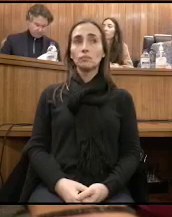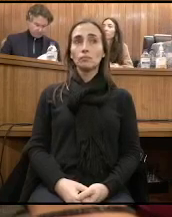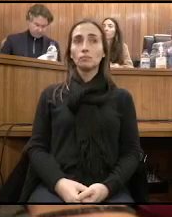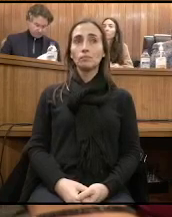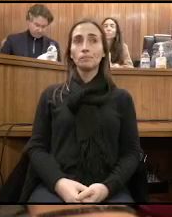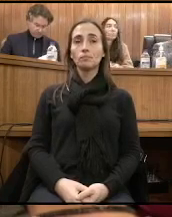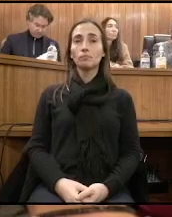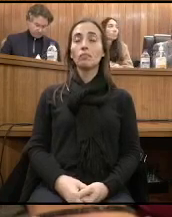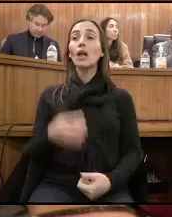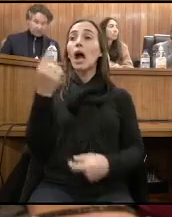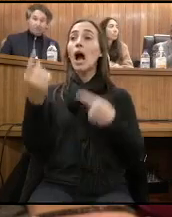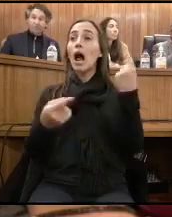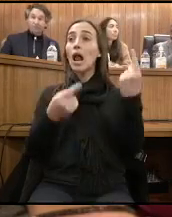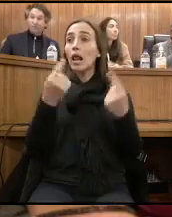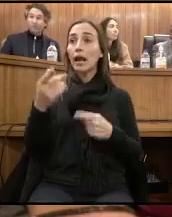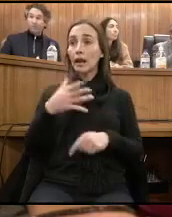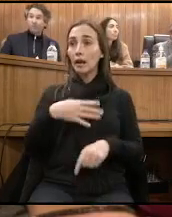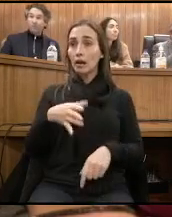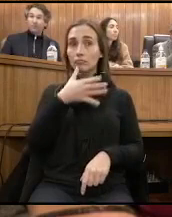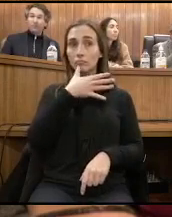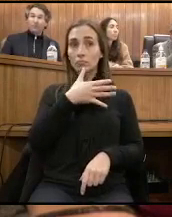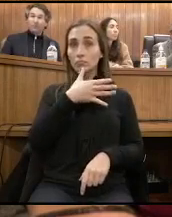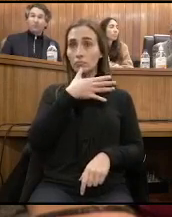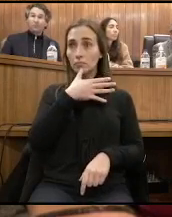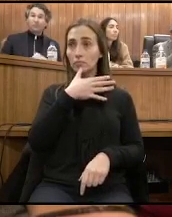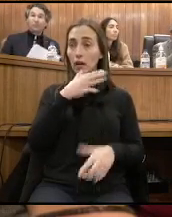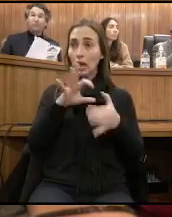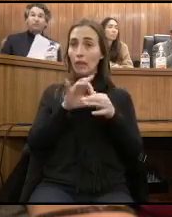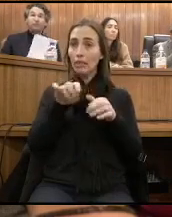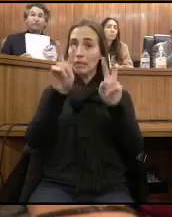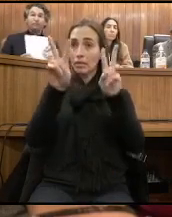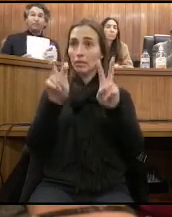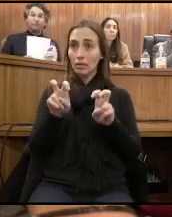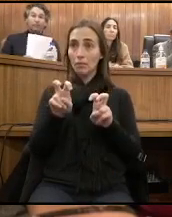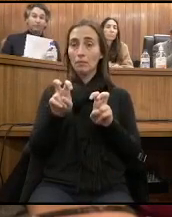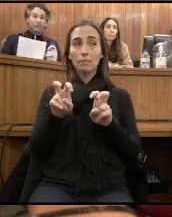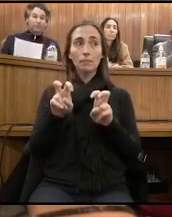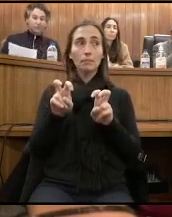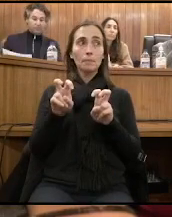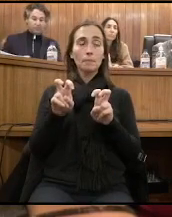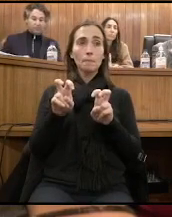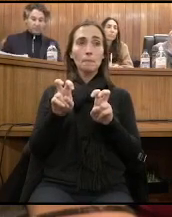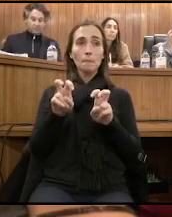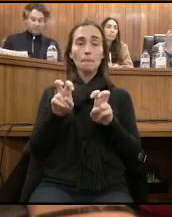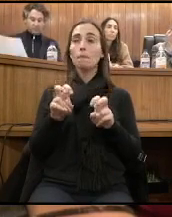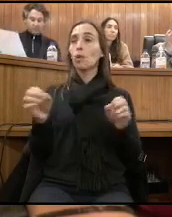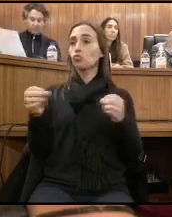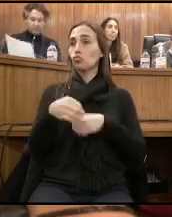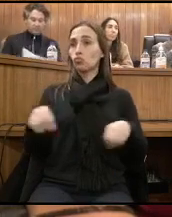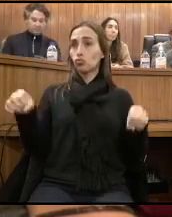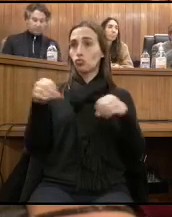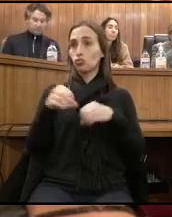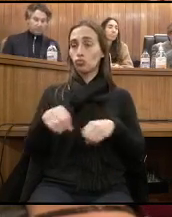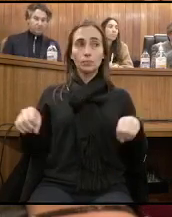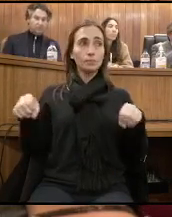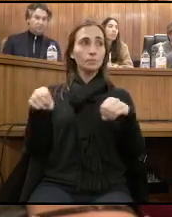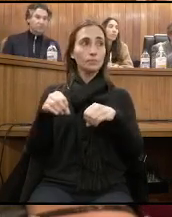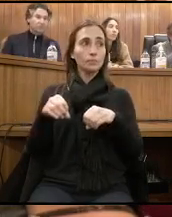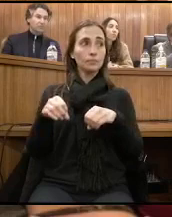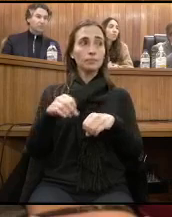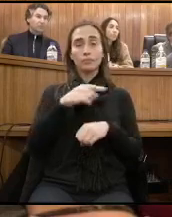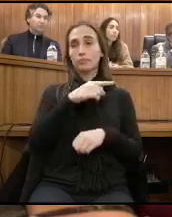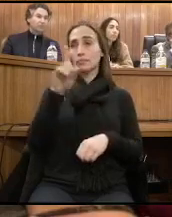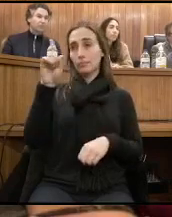Alguém que queira usar da palavra sobre este ponto? havendo ninguém,